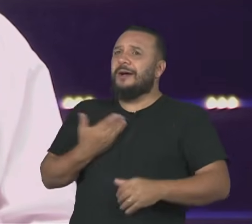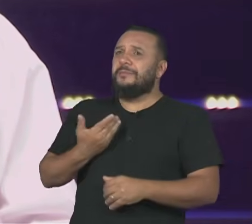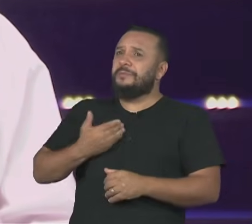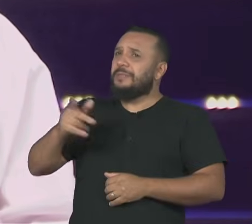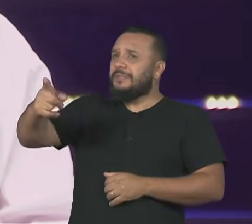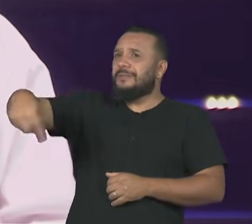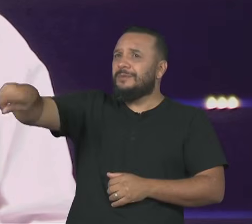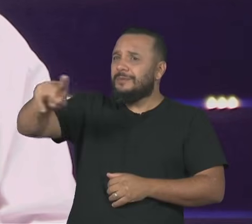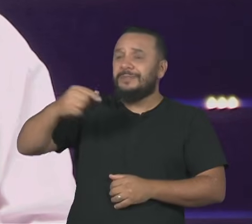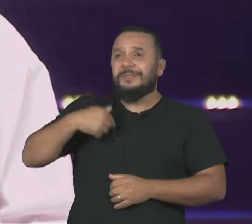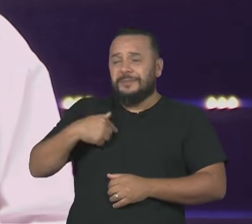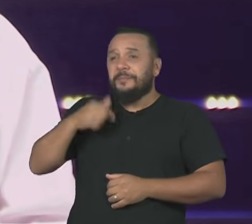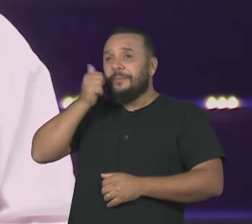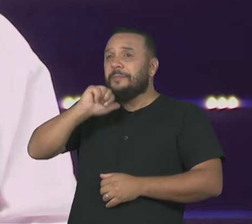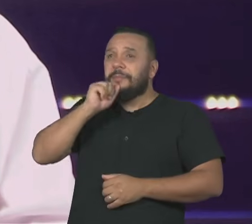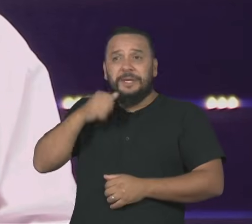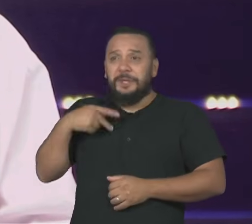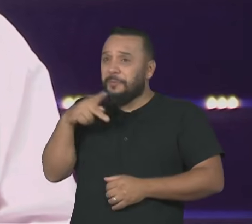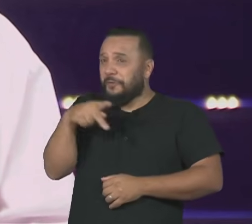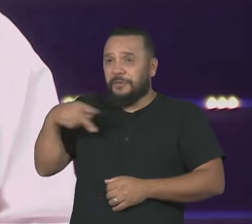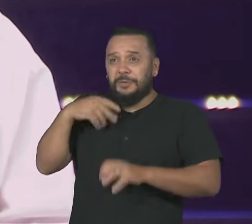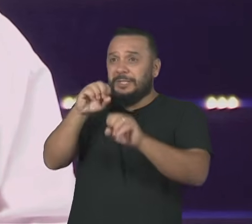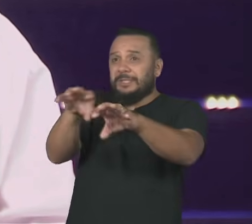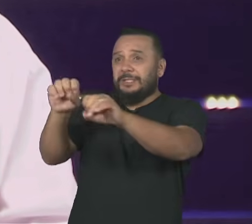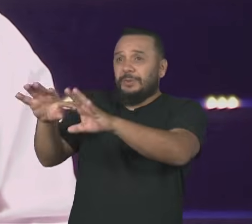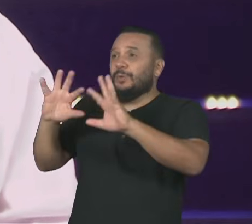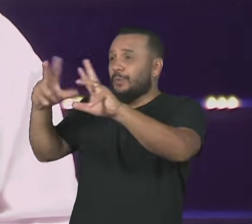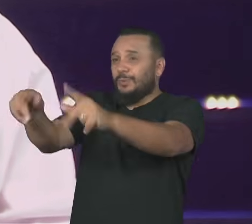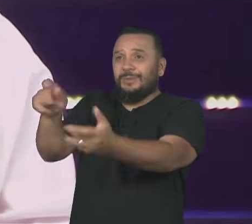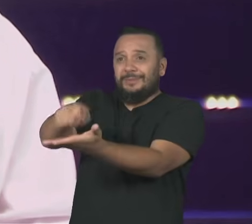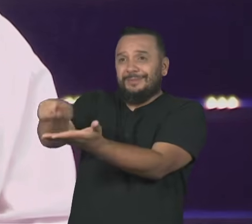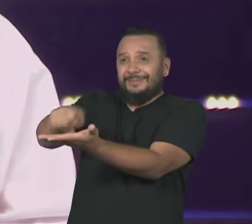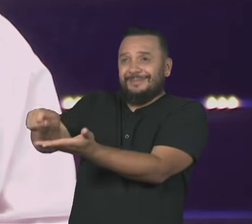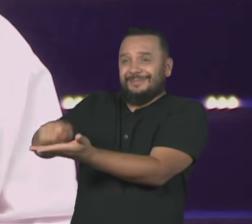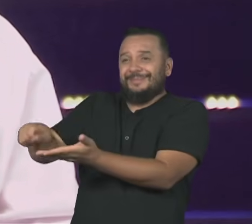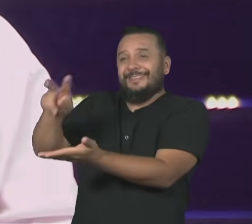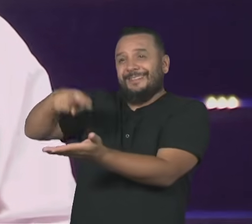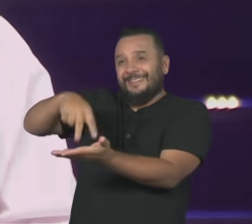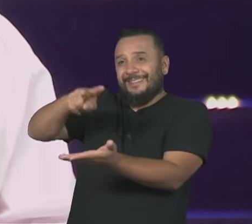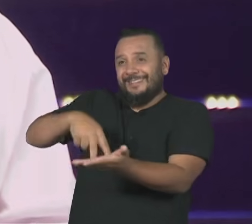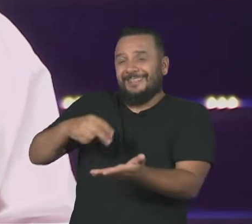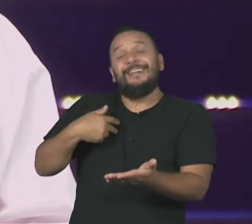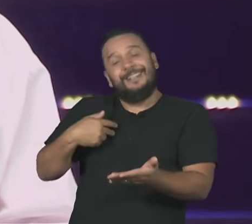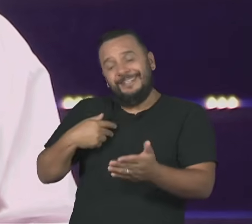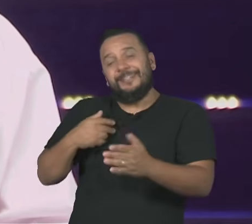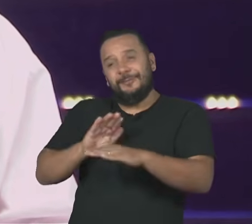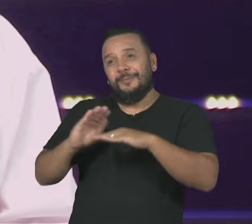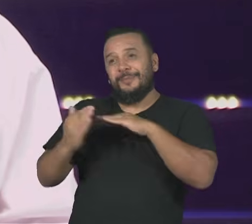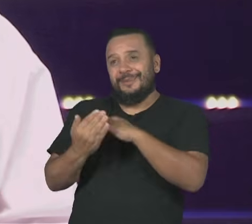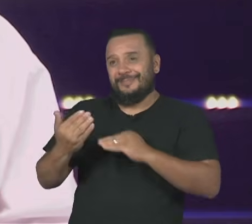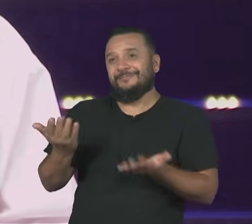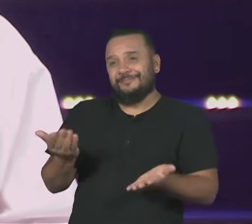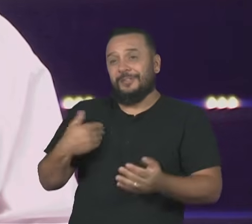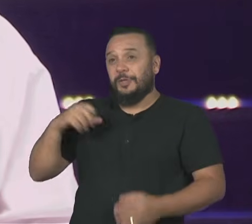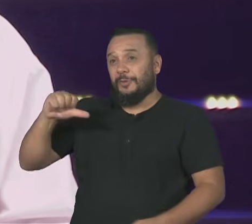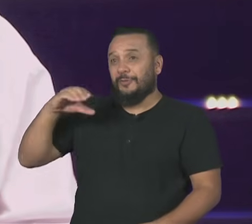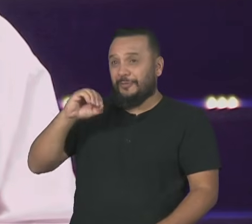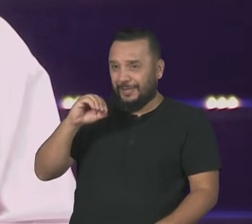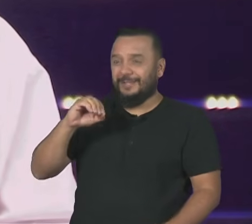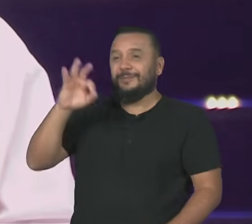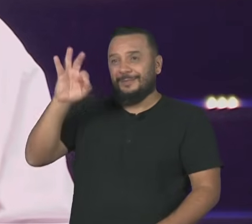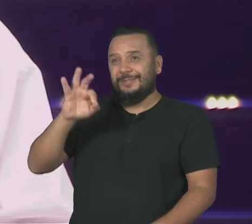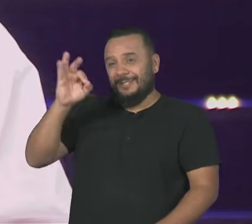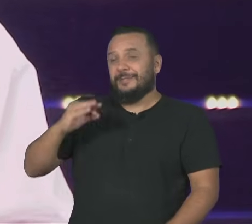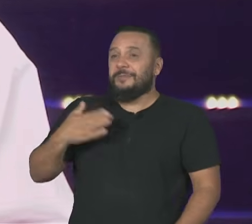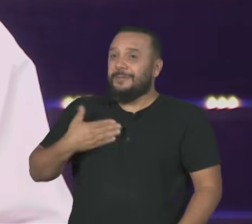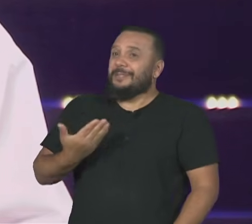de perceber que minha mãe tinha ensinado a ler e escrever a maioria dos meus amigos, sabe, do meu bairro. Eu acho que 90% dos meus amigos